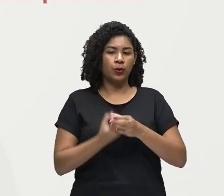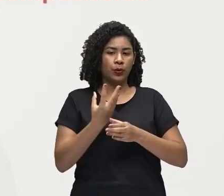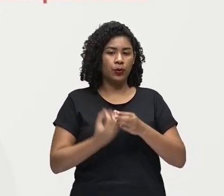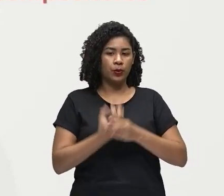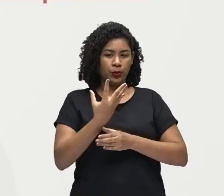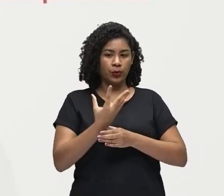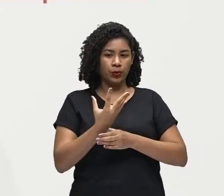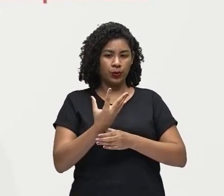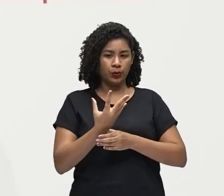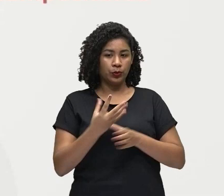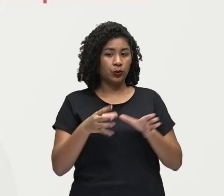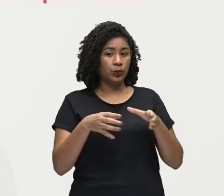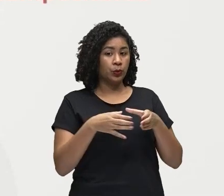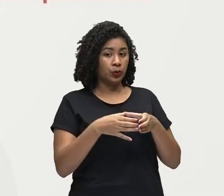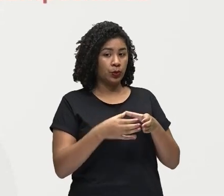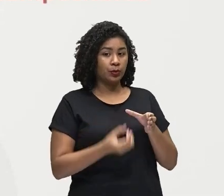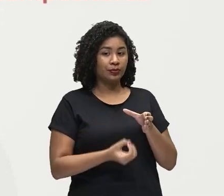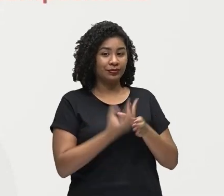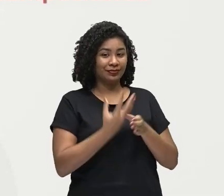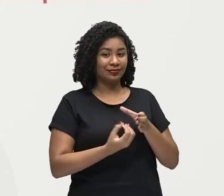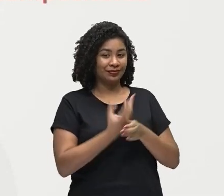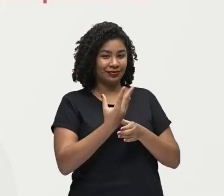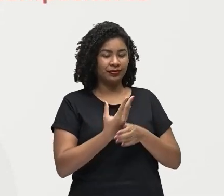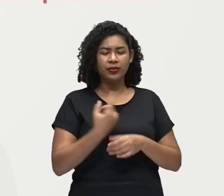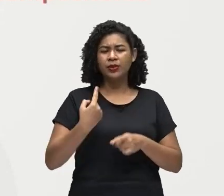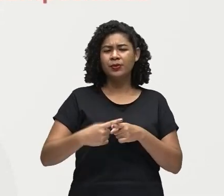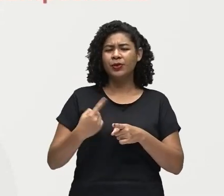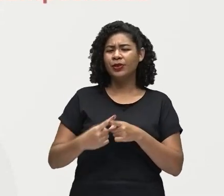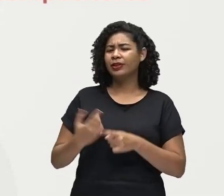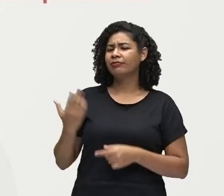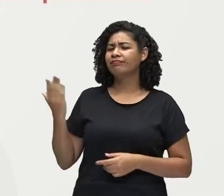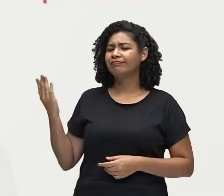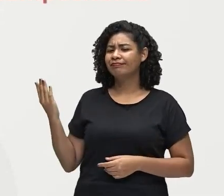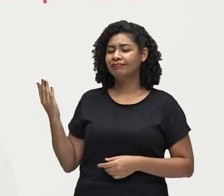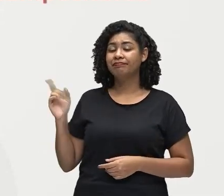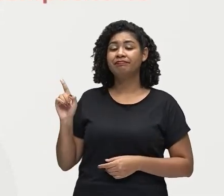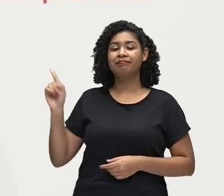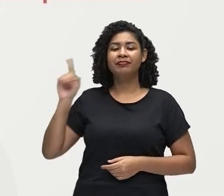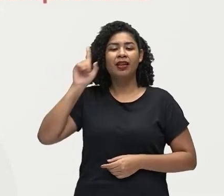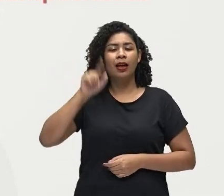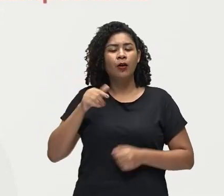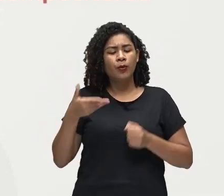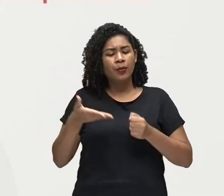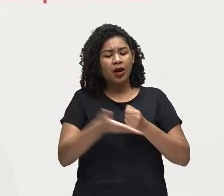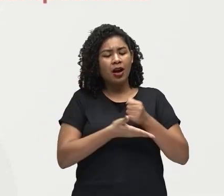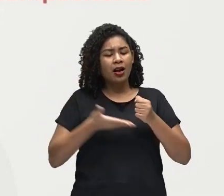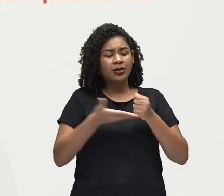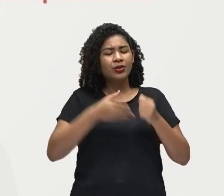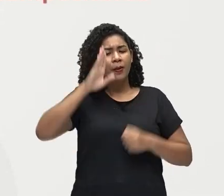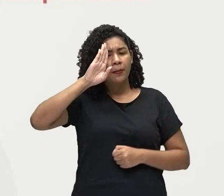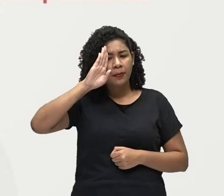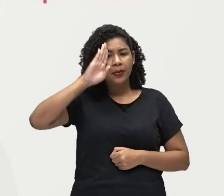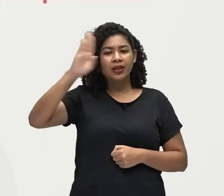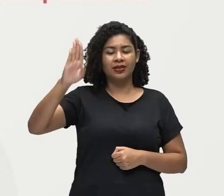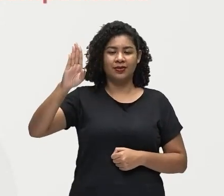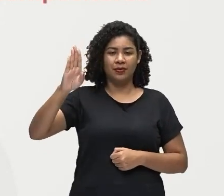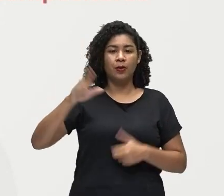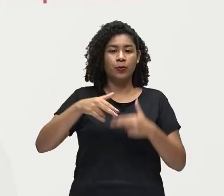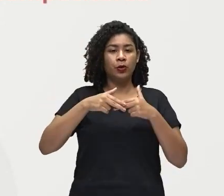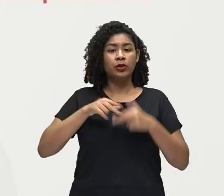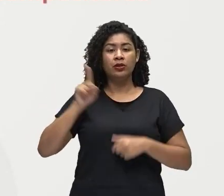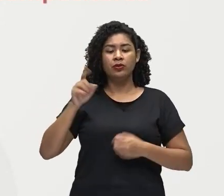certo? Por que a gente inicia sempre com ele? Porque eles são a base das cadeias alimentares, né? São eles que vão